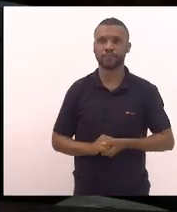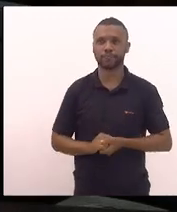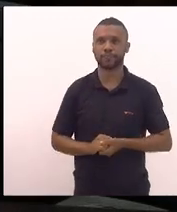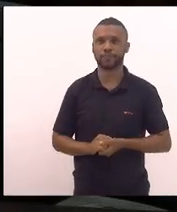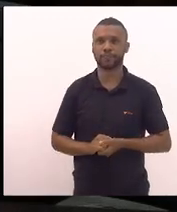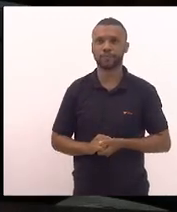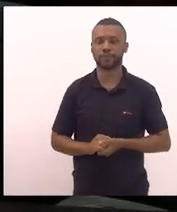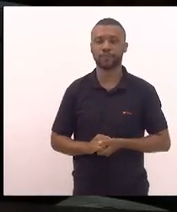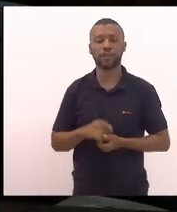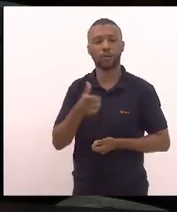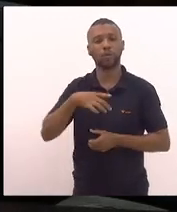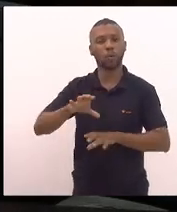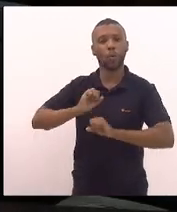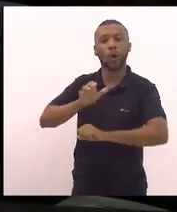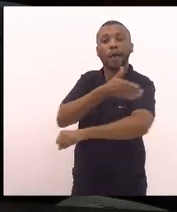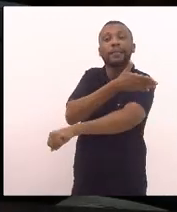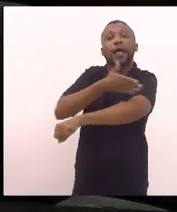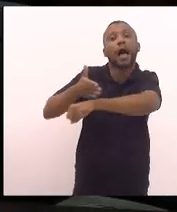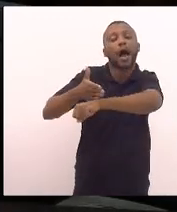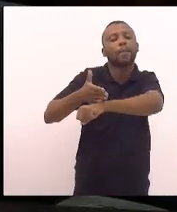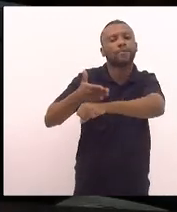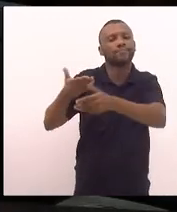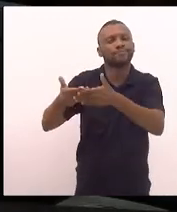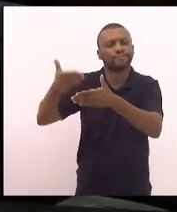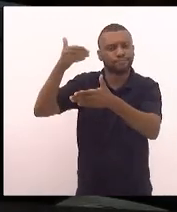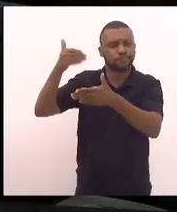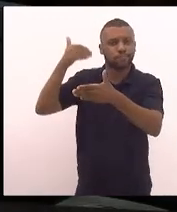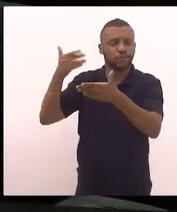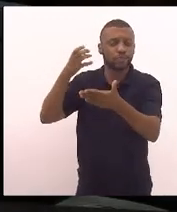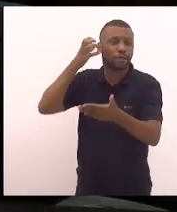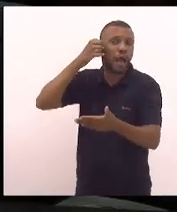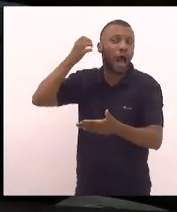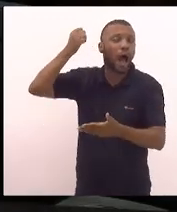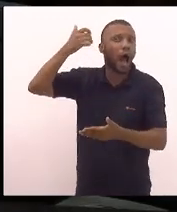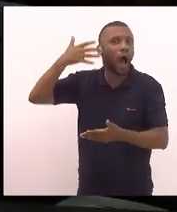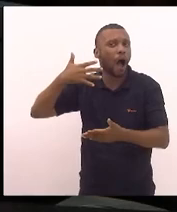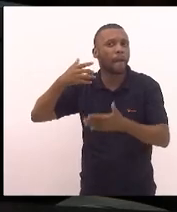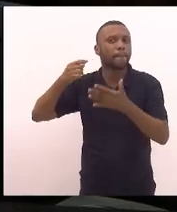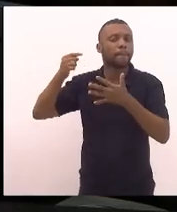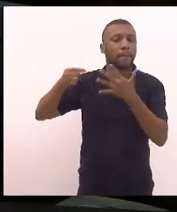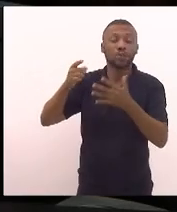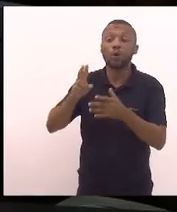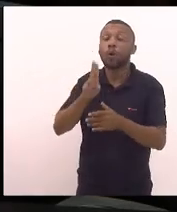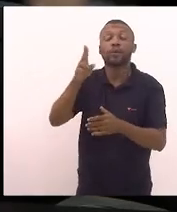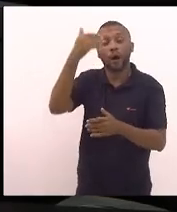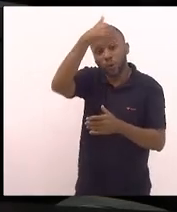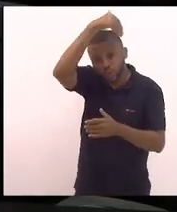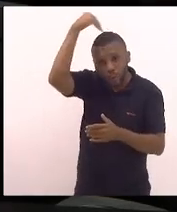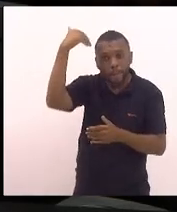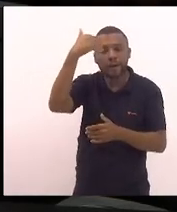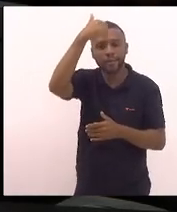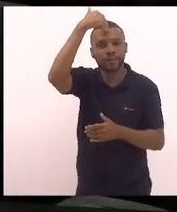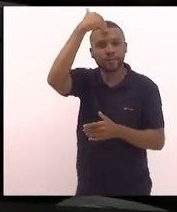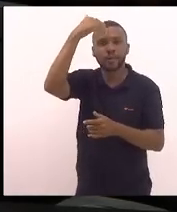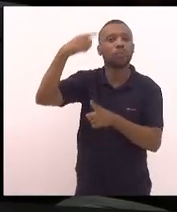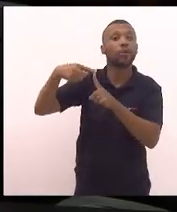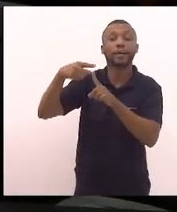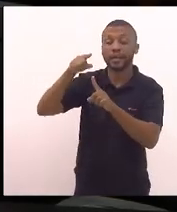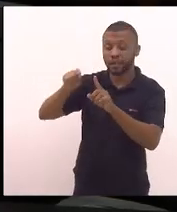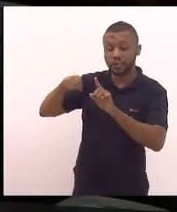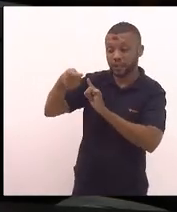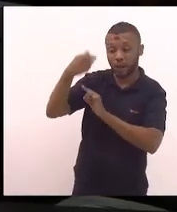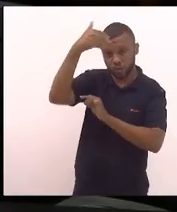Adquiri esse hábito recentemente de usar o turbante, porque o turbante é um